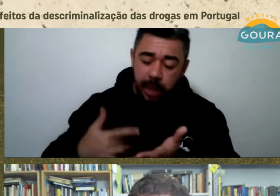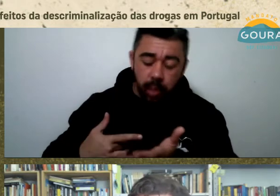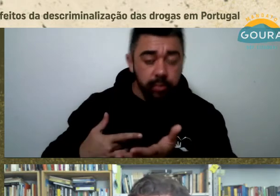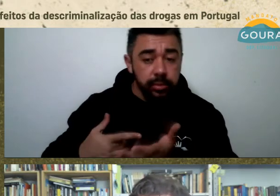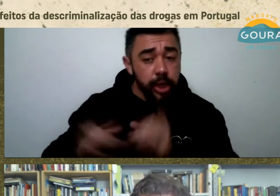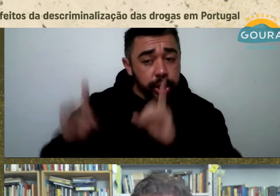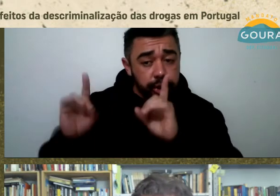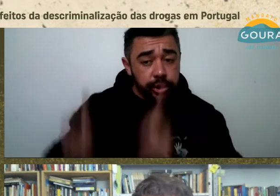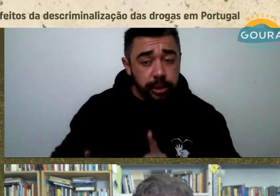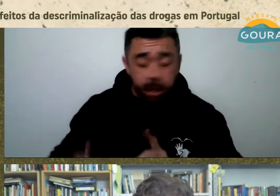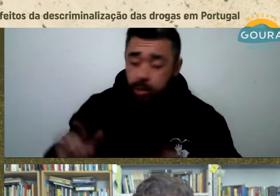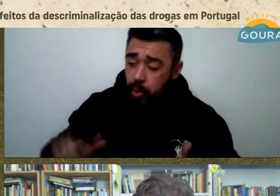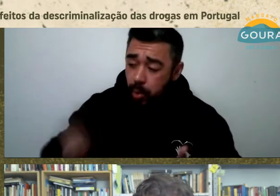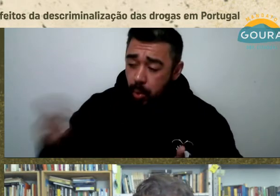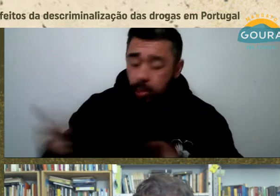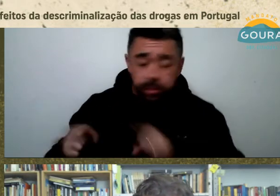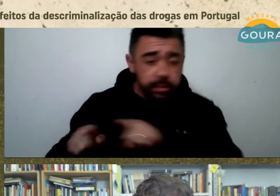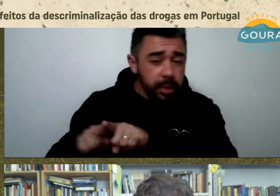têm. Dir-me-ão,